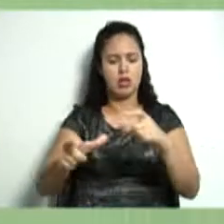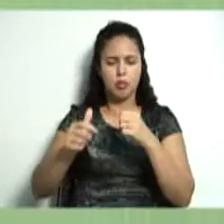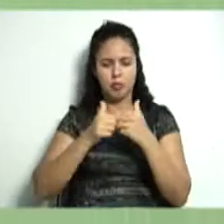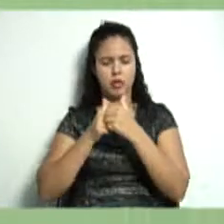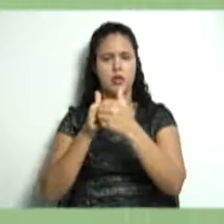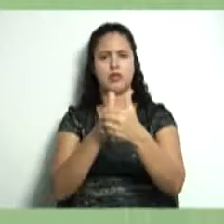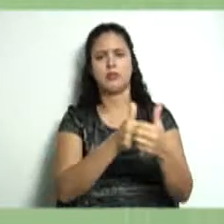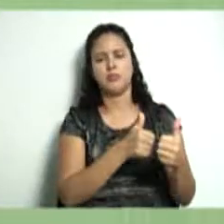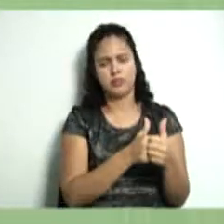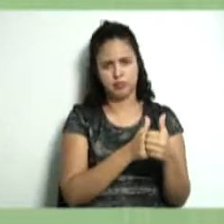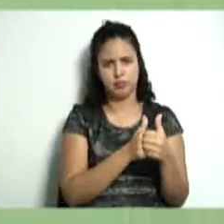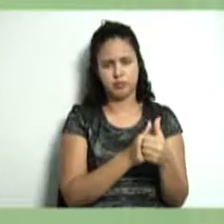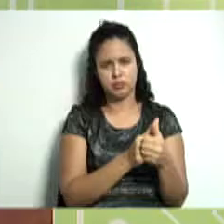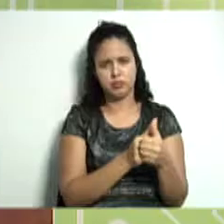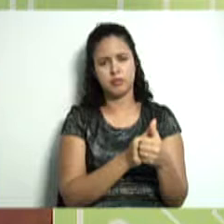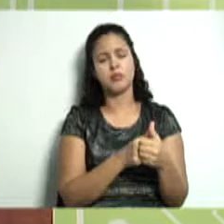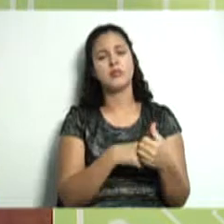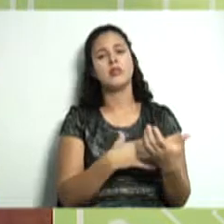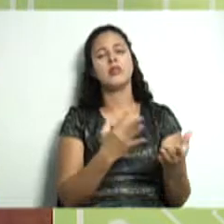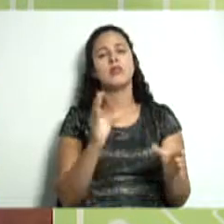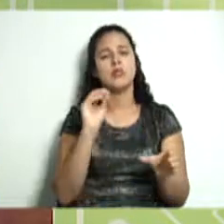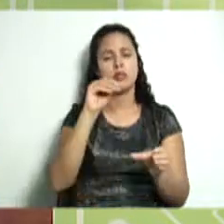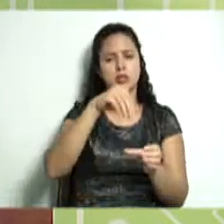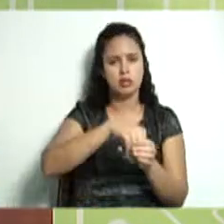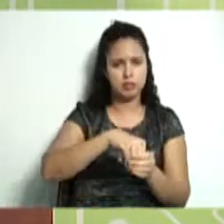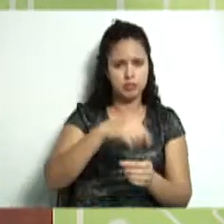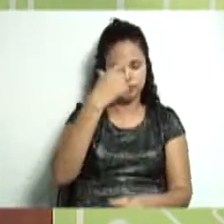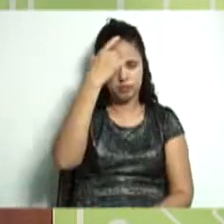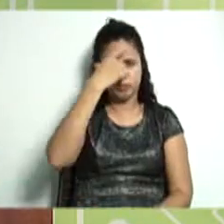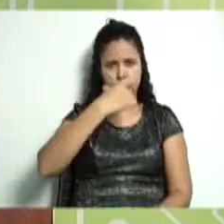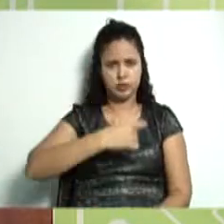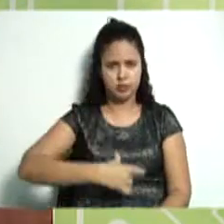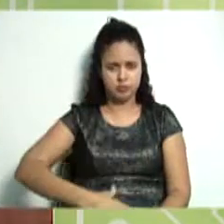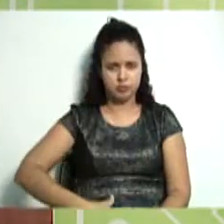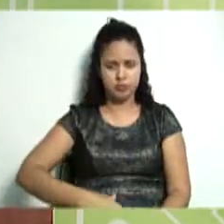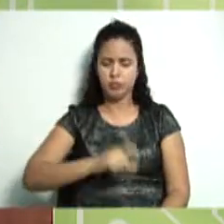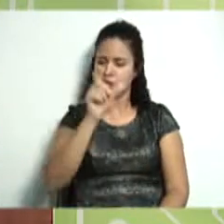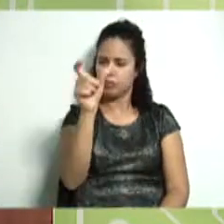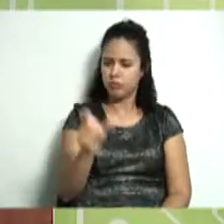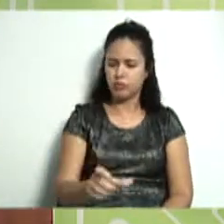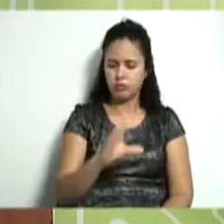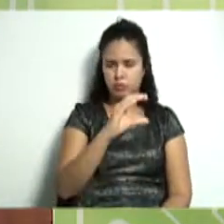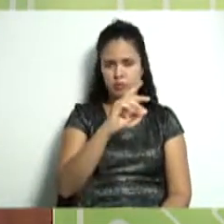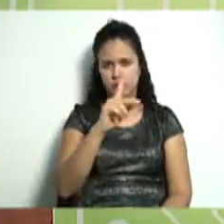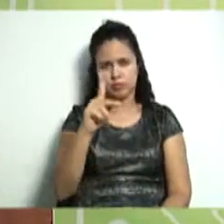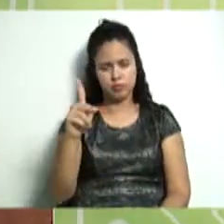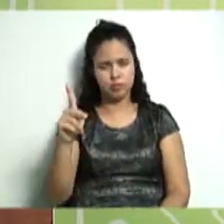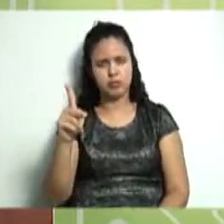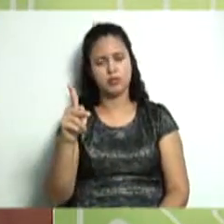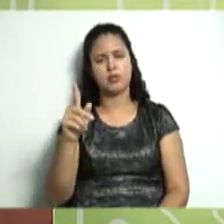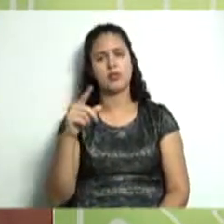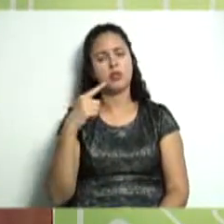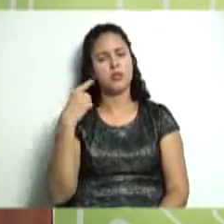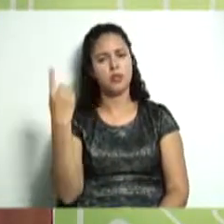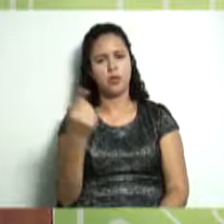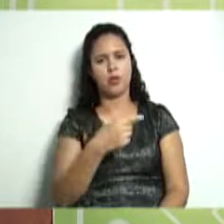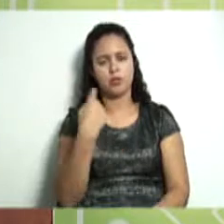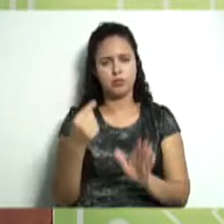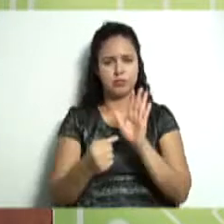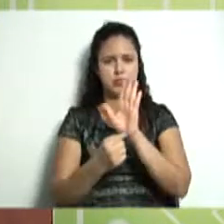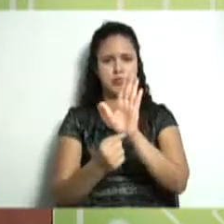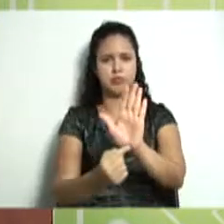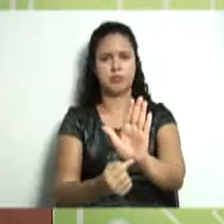Então, dentro desse perfil da cooperativa, nós indicamos aqui que